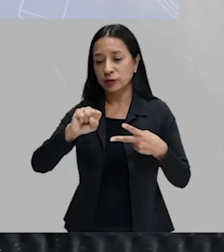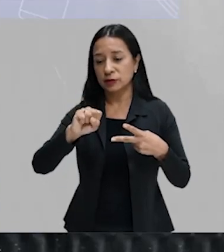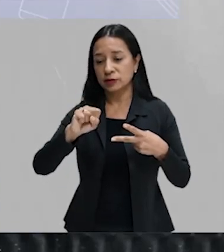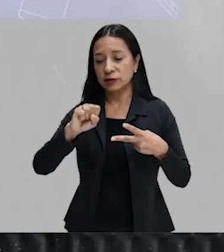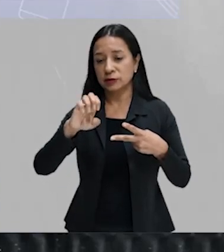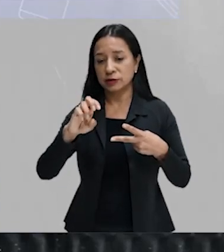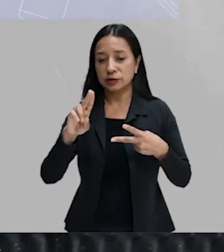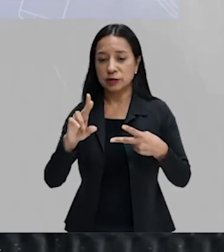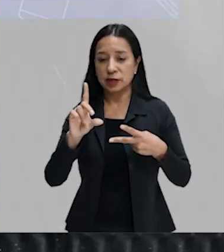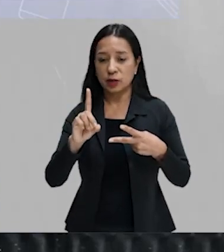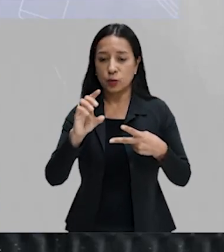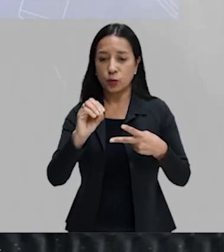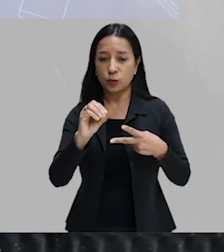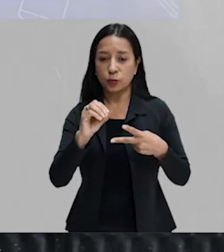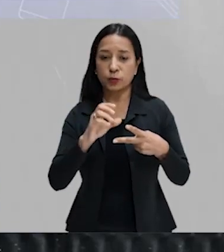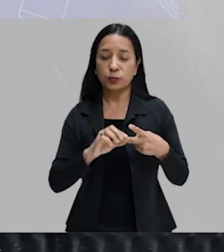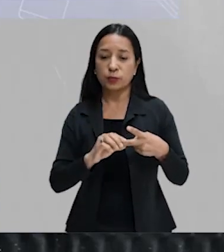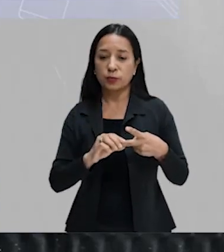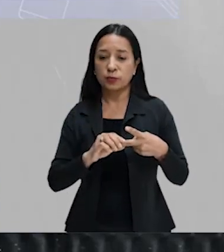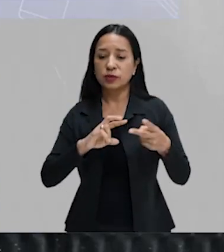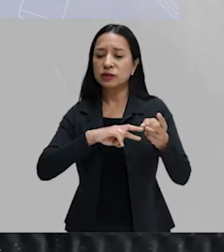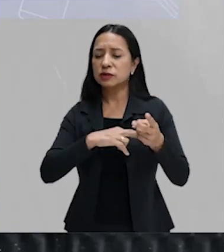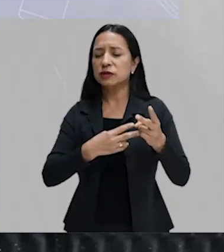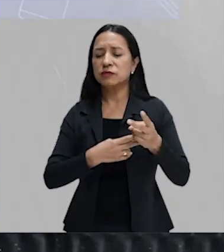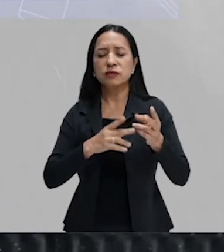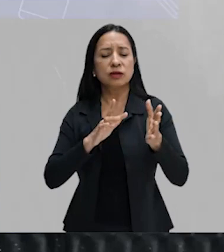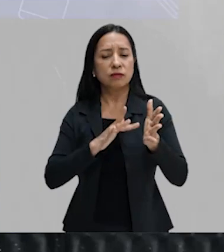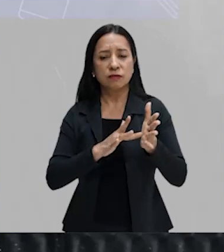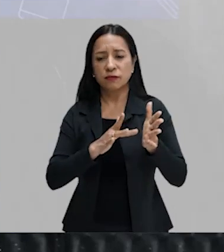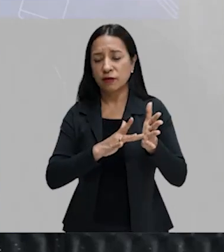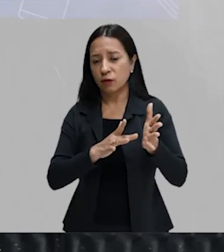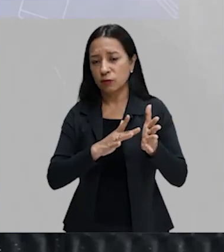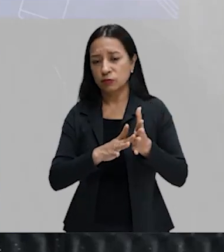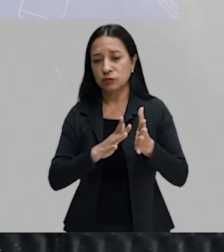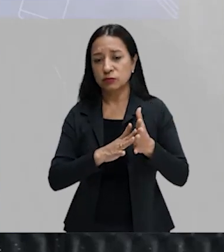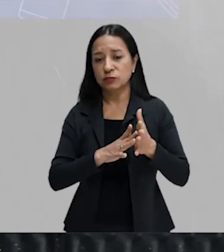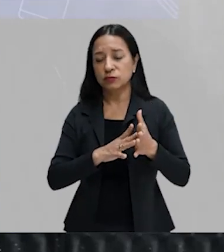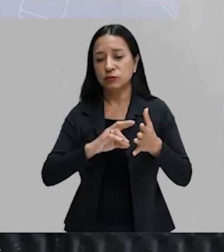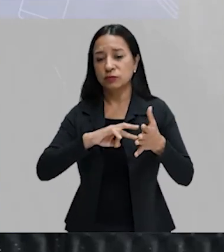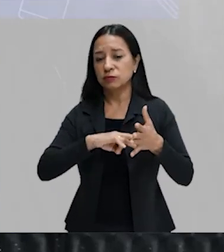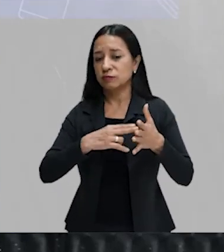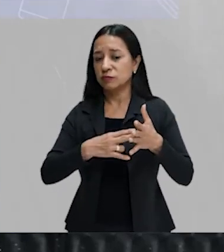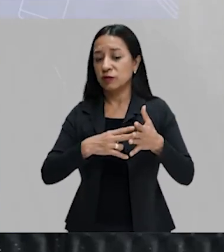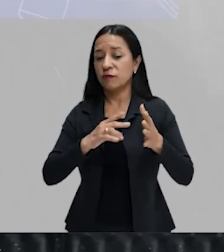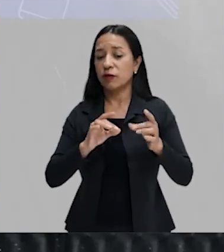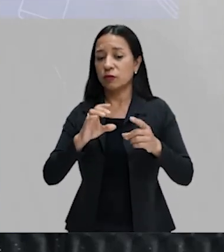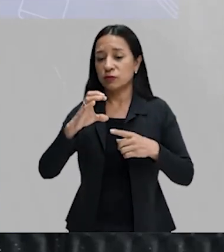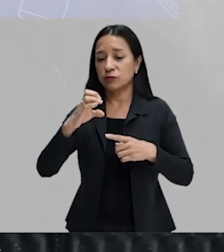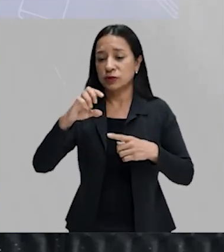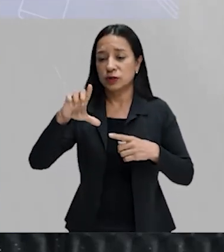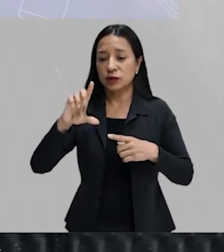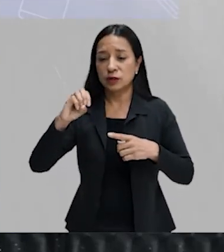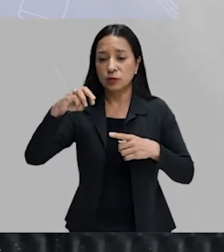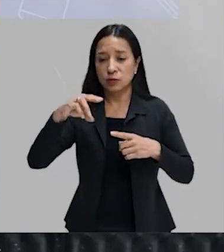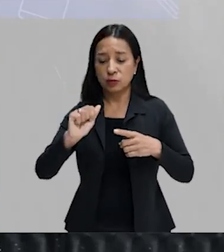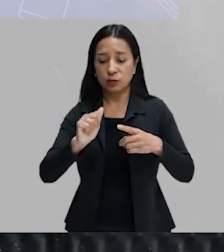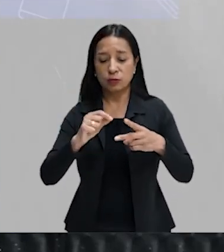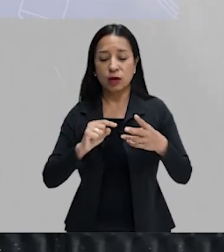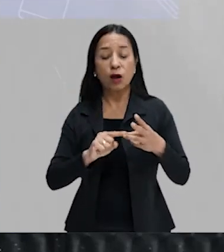pseudocelomado. O termo pseudo quer dizer falso, quer dizer que ele tem um falso celoma. Ou ele pode